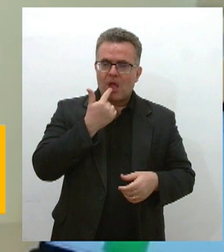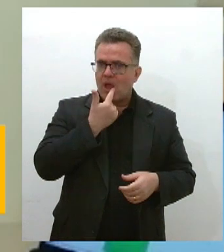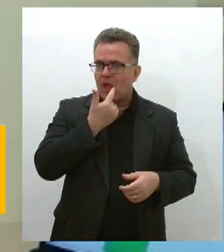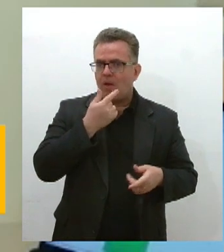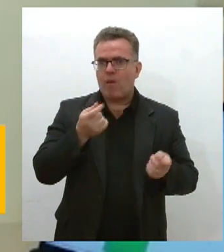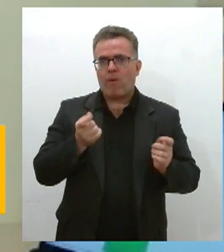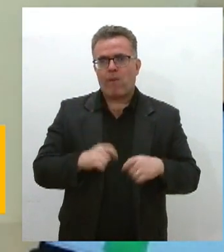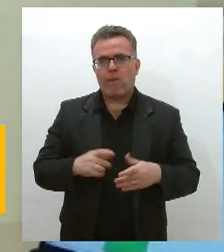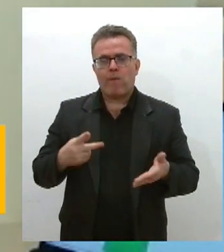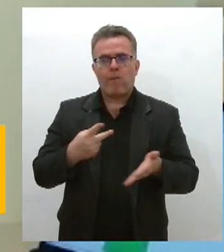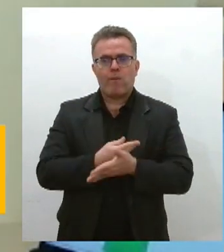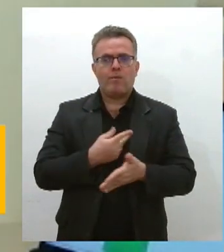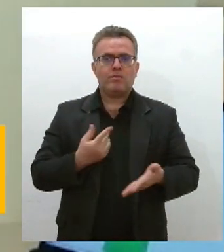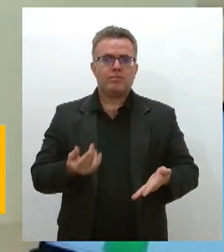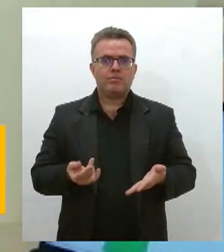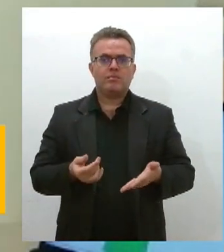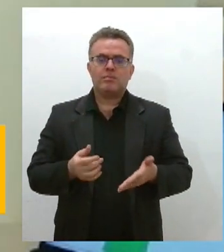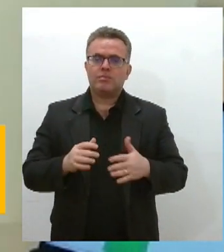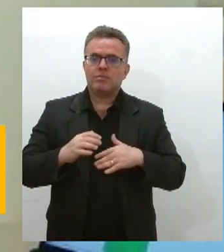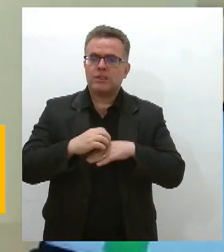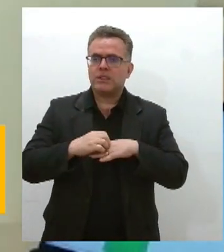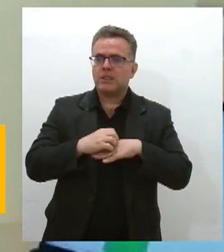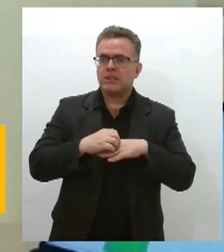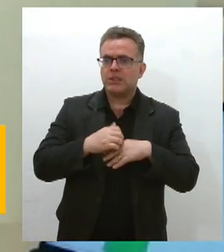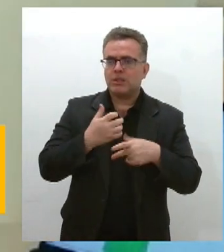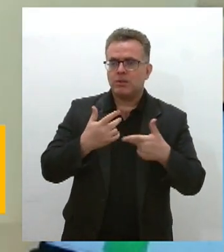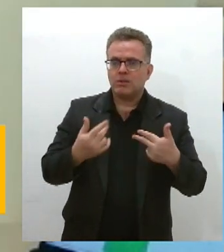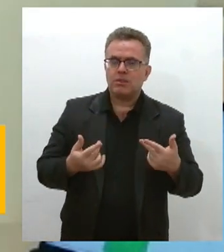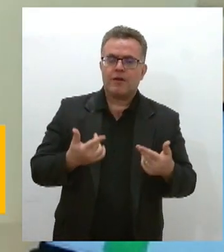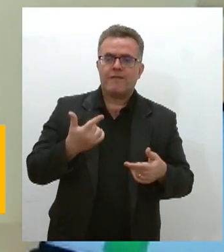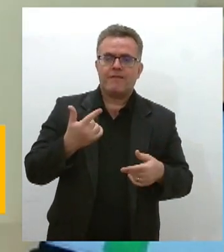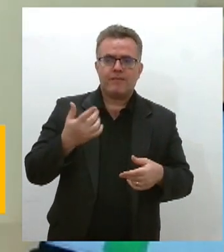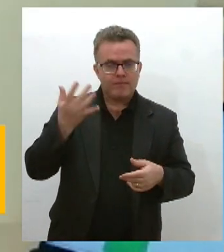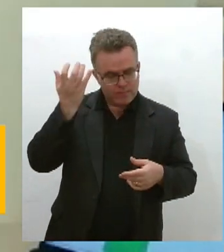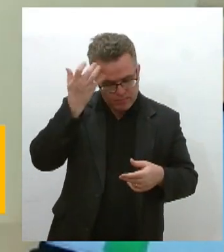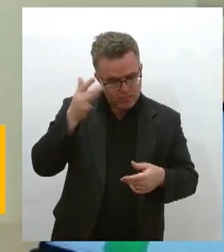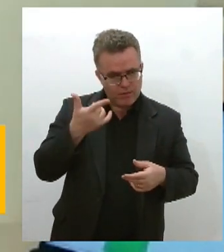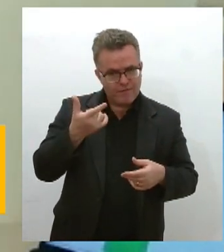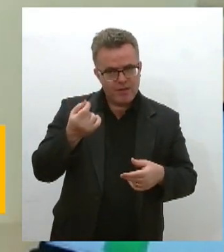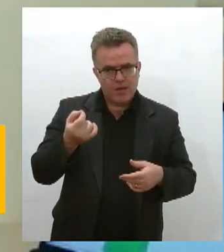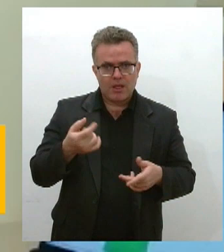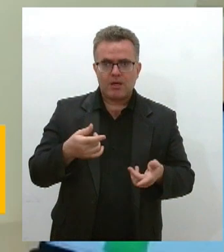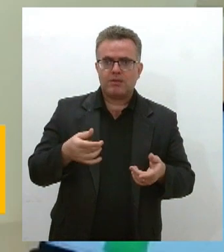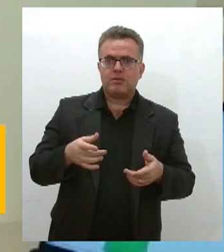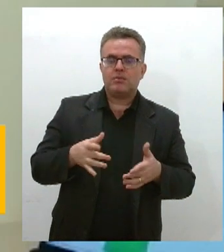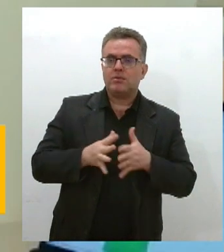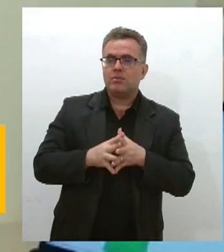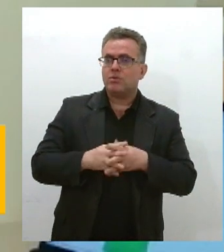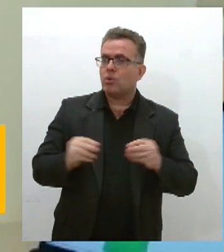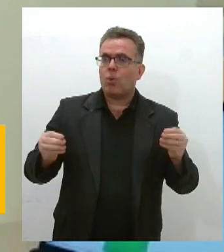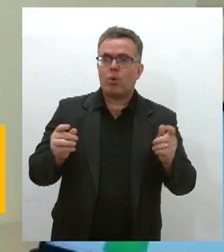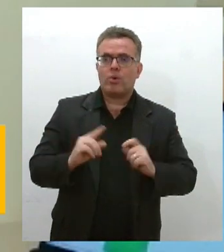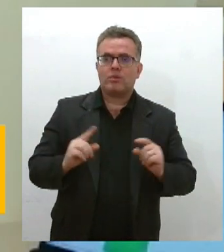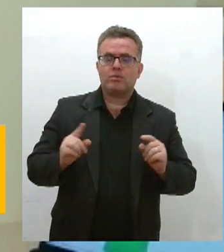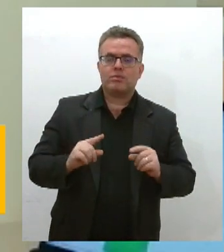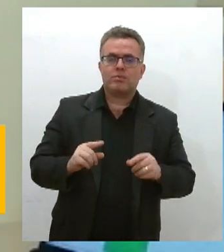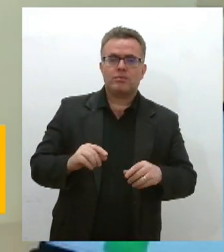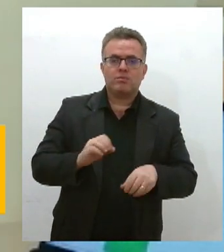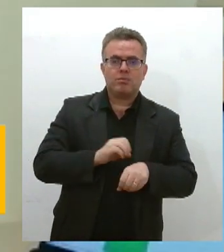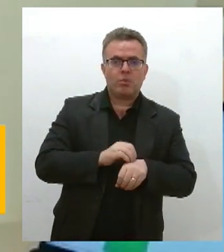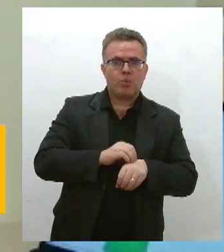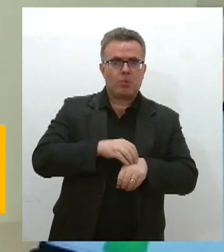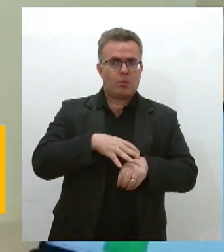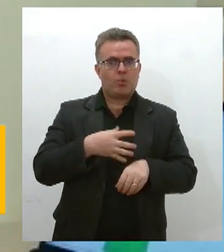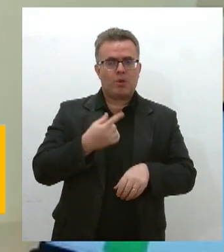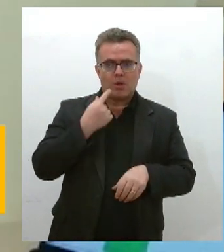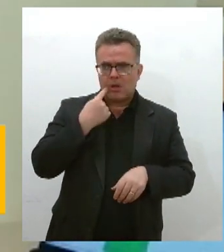alguma ferida que não cicatriza há 10, 15, 20 dias ou algum crescimento fora do comum que eles perceberam na boca, na